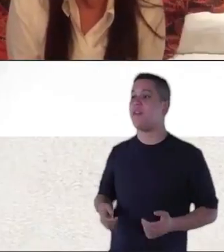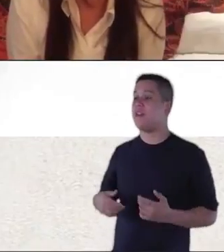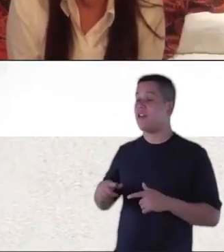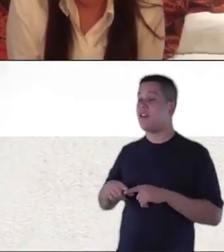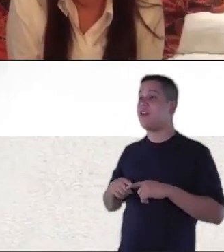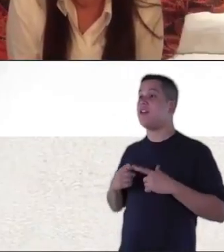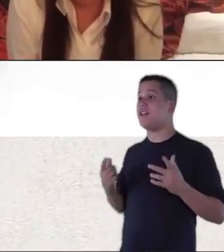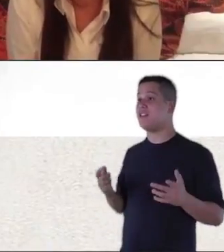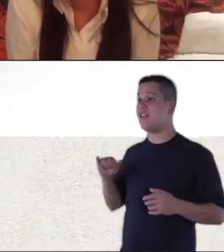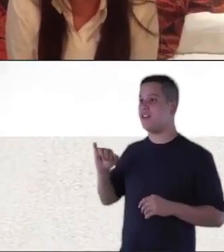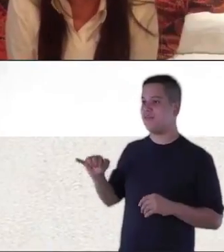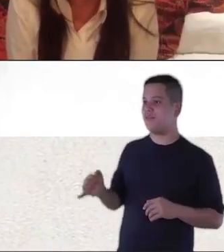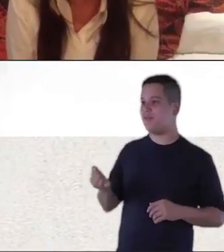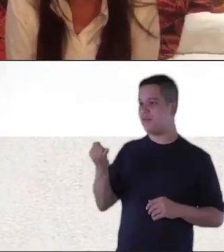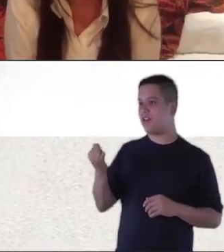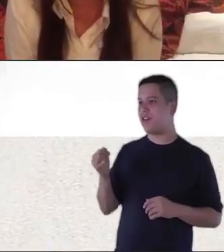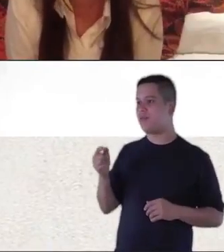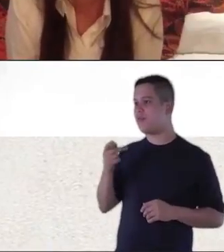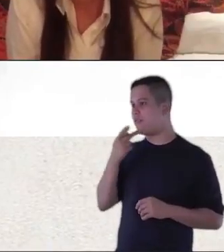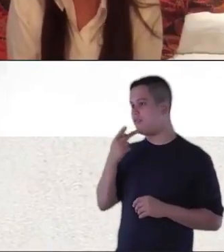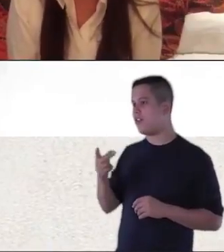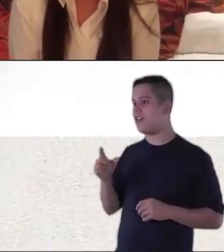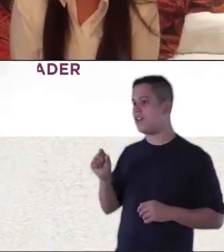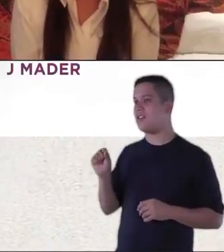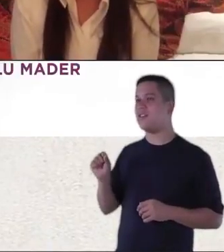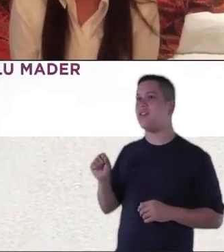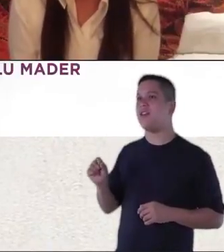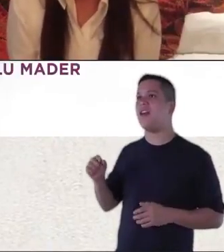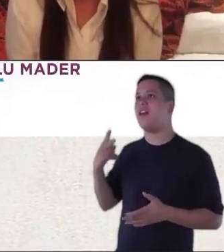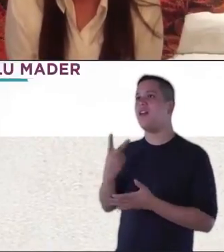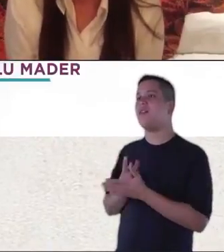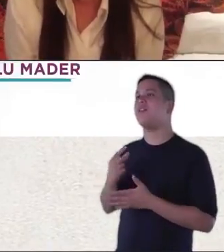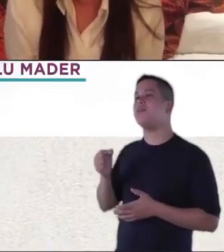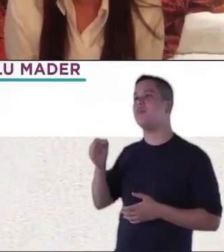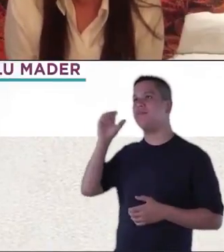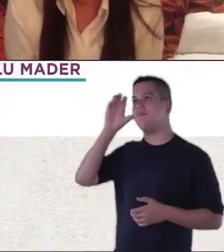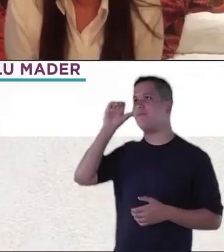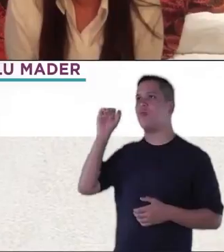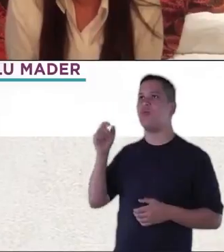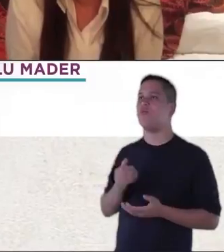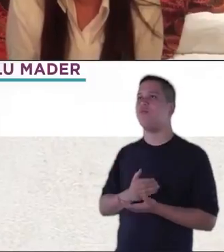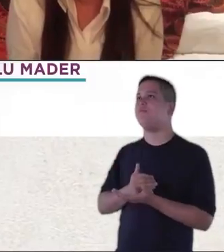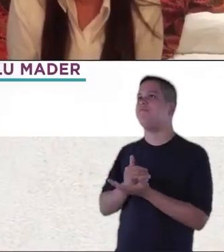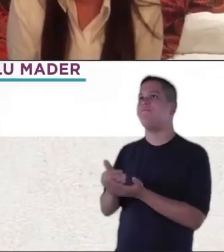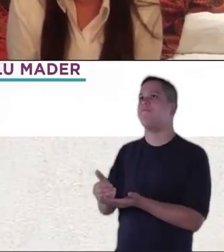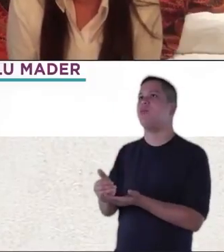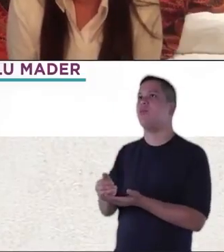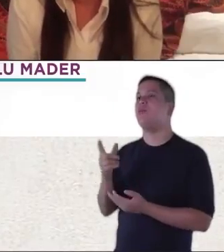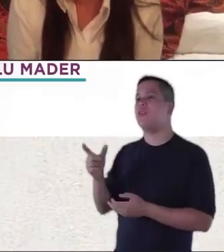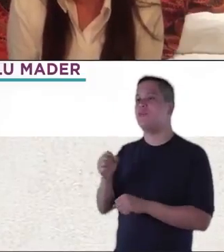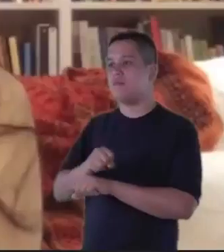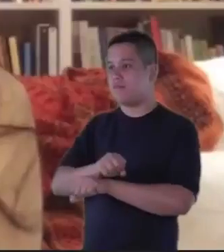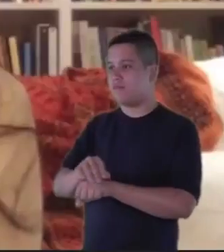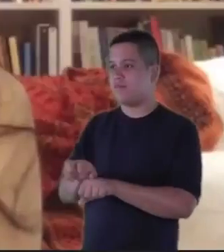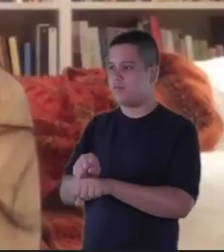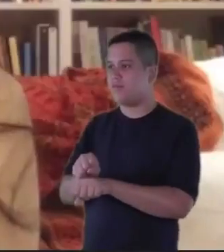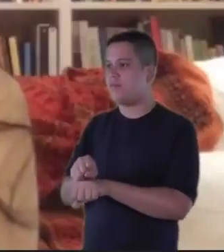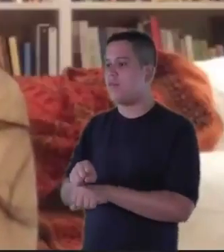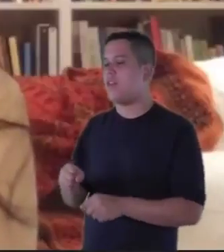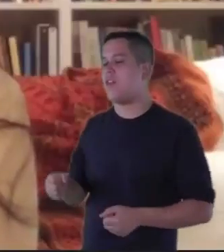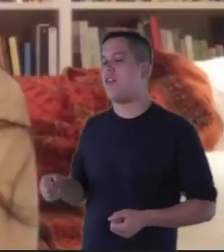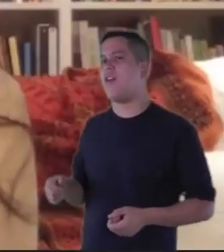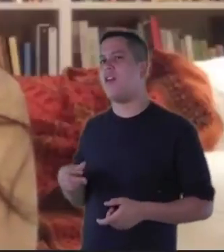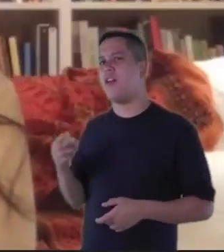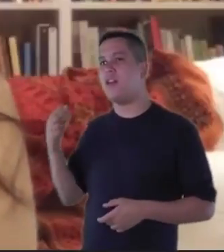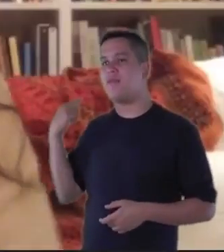a abertura do Tony aí, aconteceu uma coisa curiosa. No começo da pandemia, quando